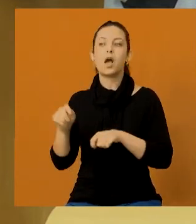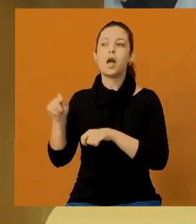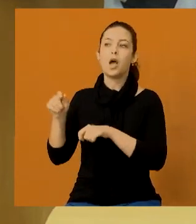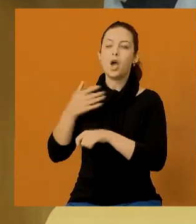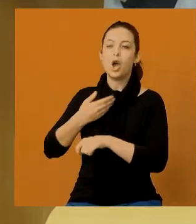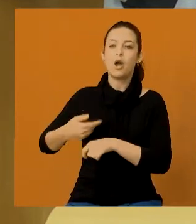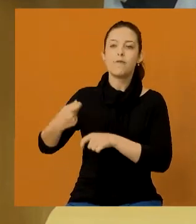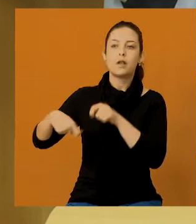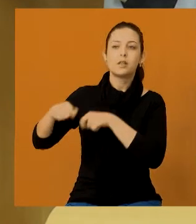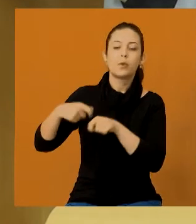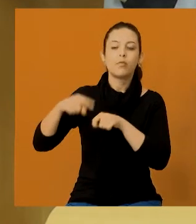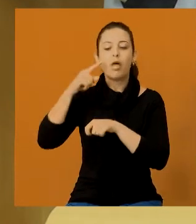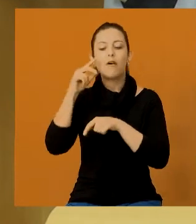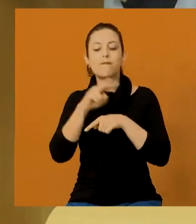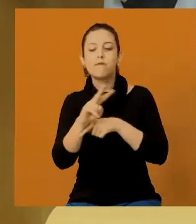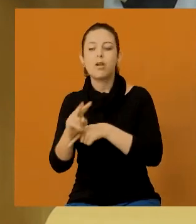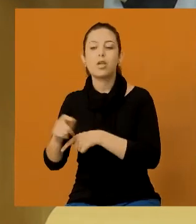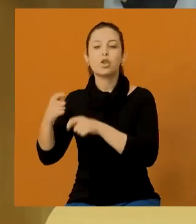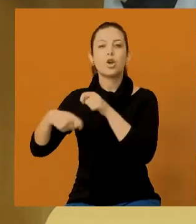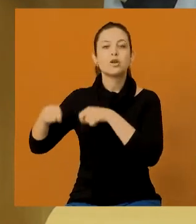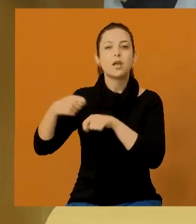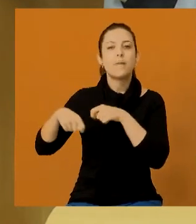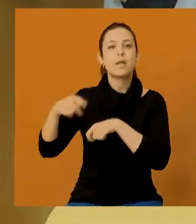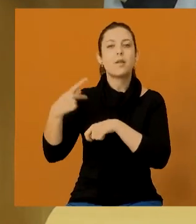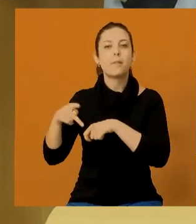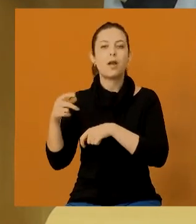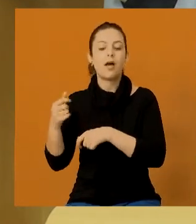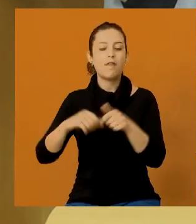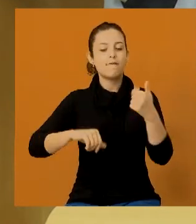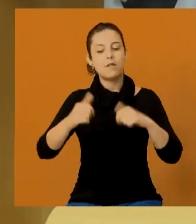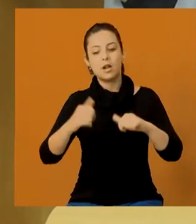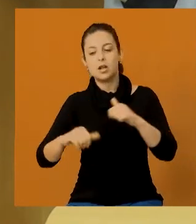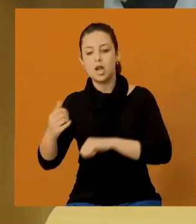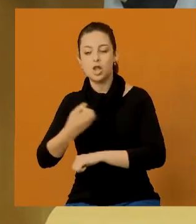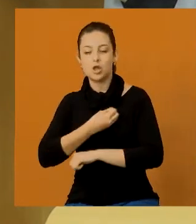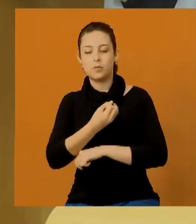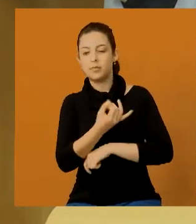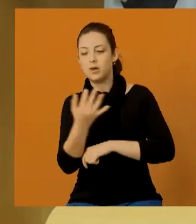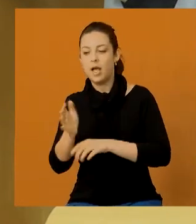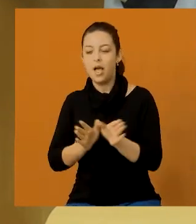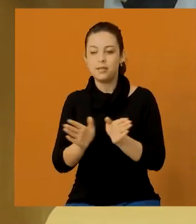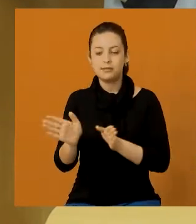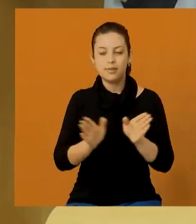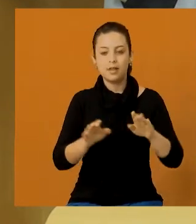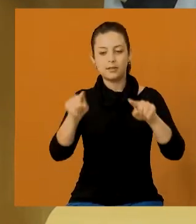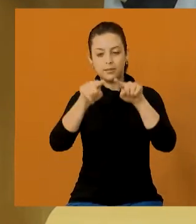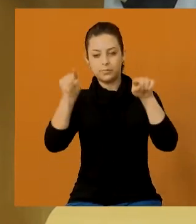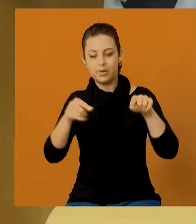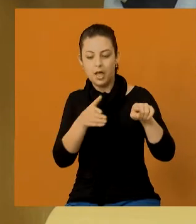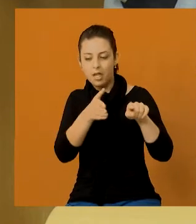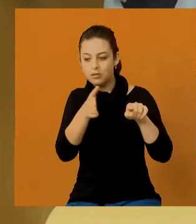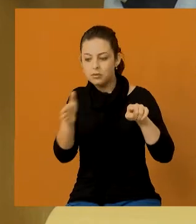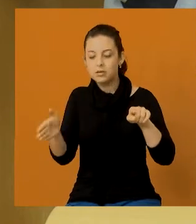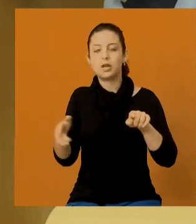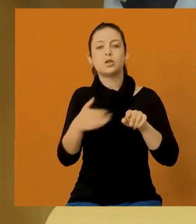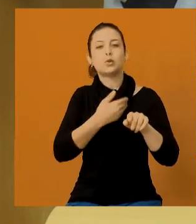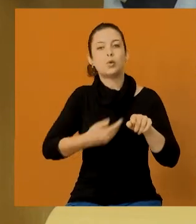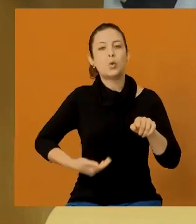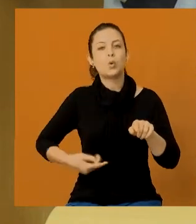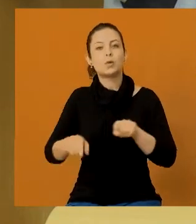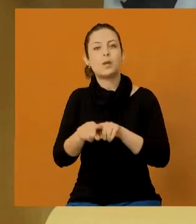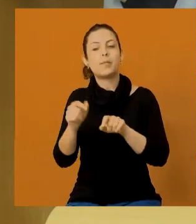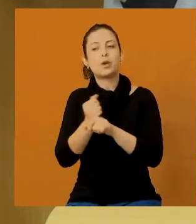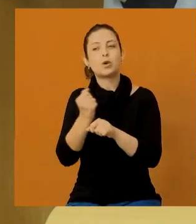buscará garantir dotação orçamentária para avaliar o número de acessos nas edificações de uso público a